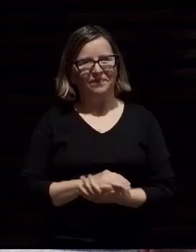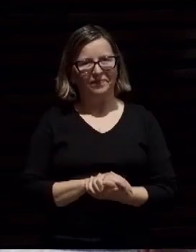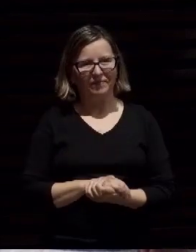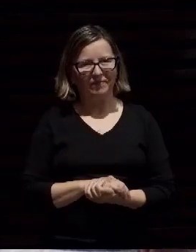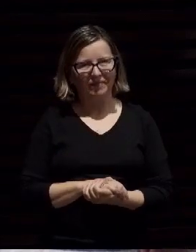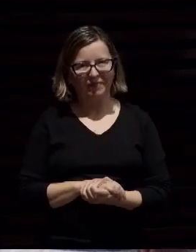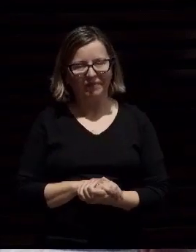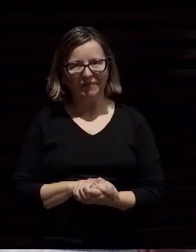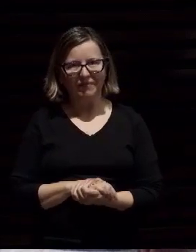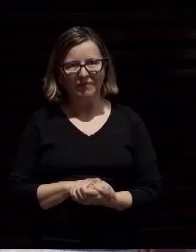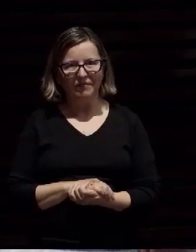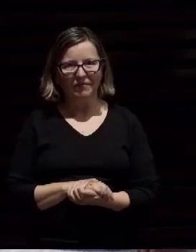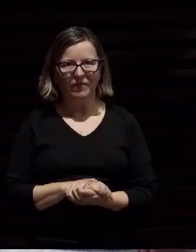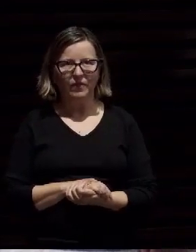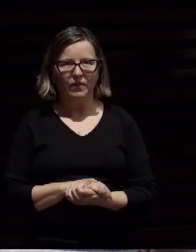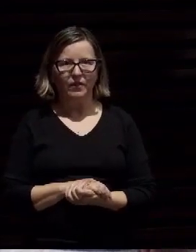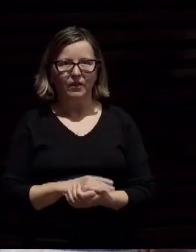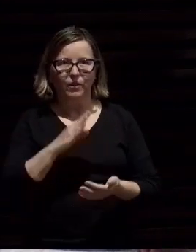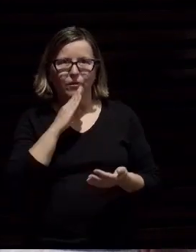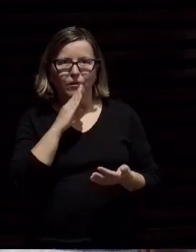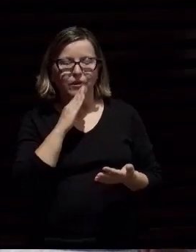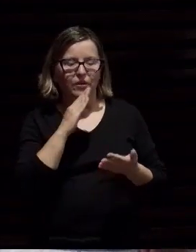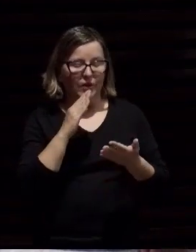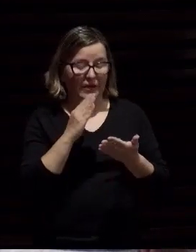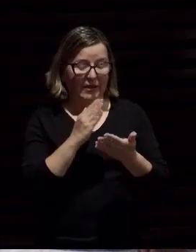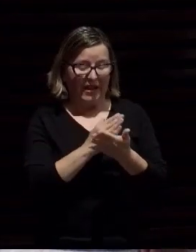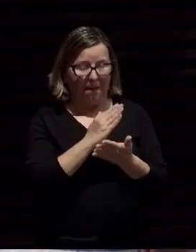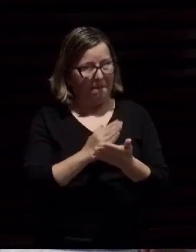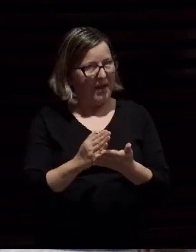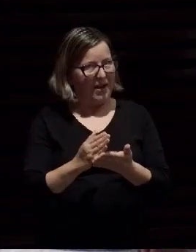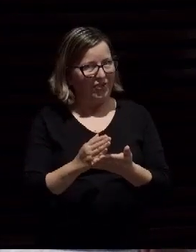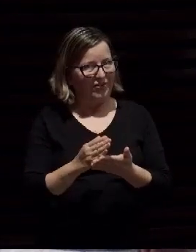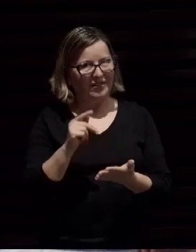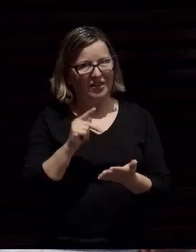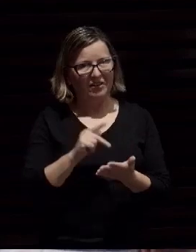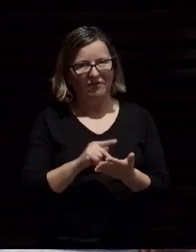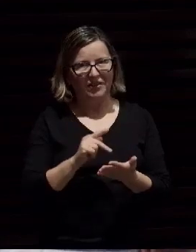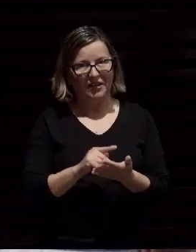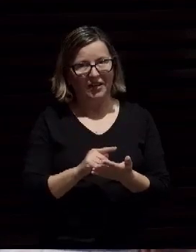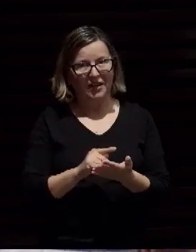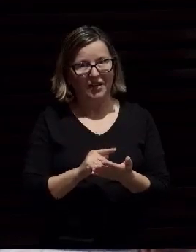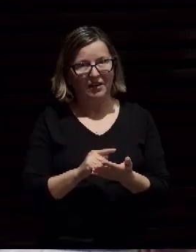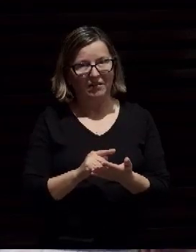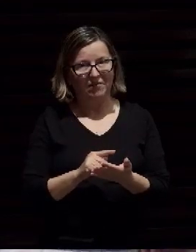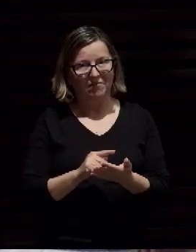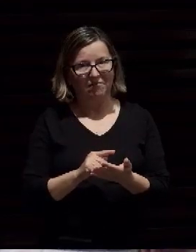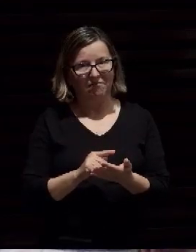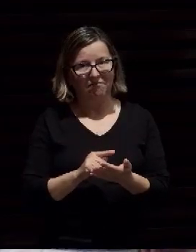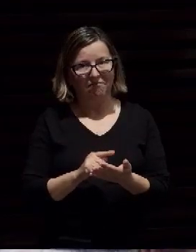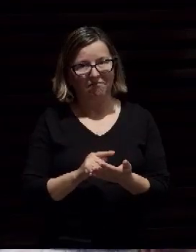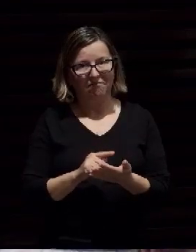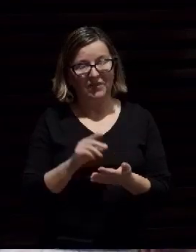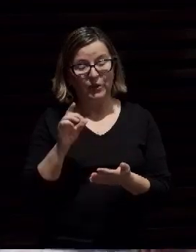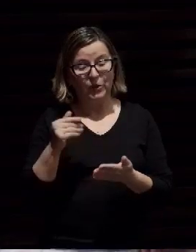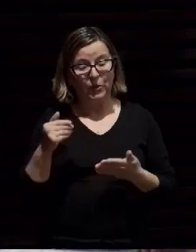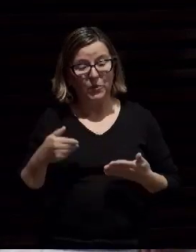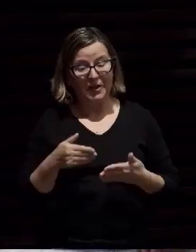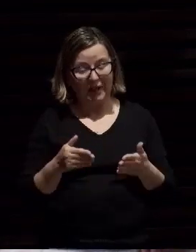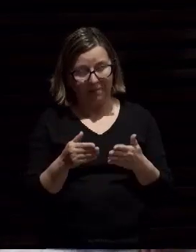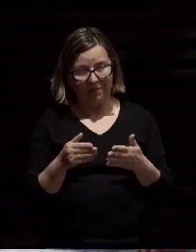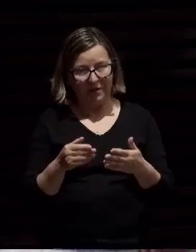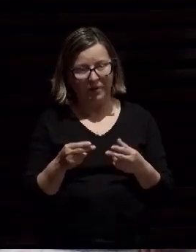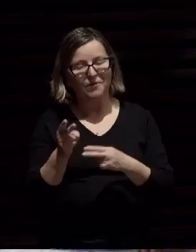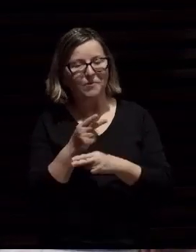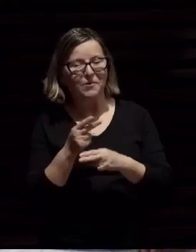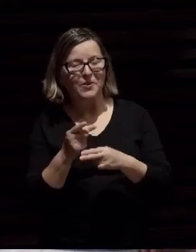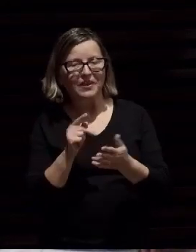O conhecimento de parte da realidade pode ser um caminho em busca da verdade, mas não é a verdade